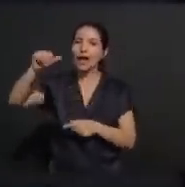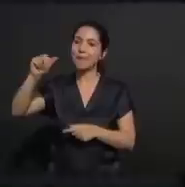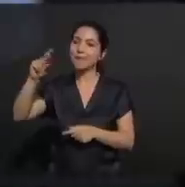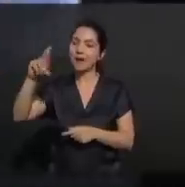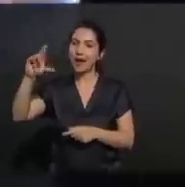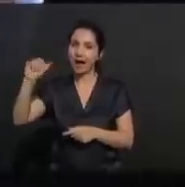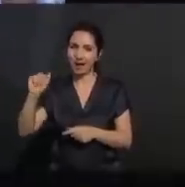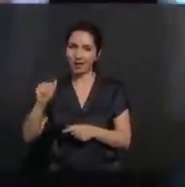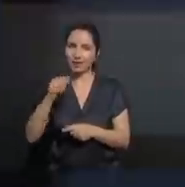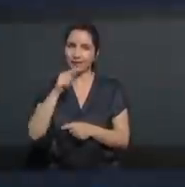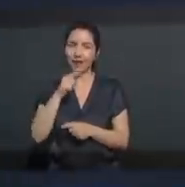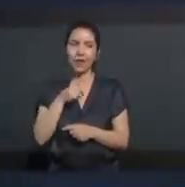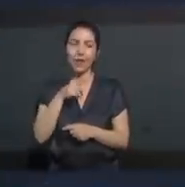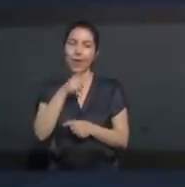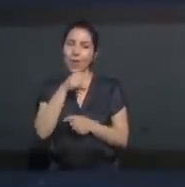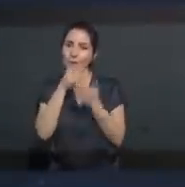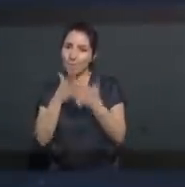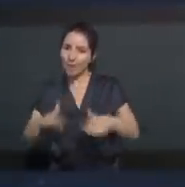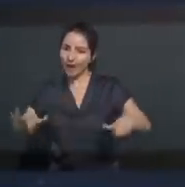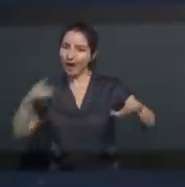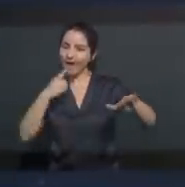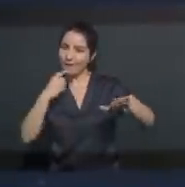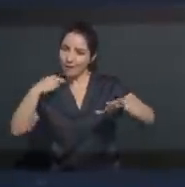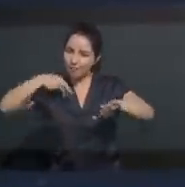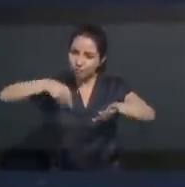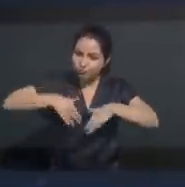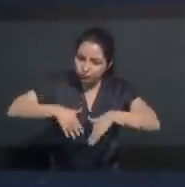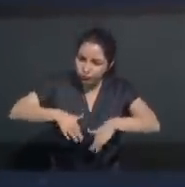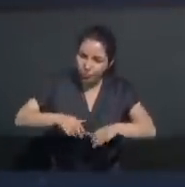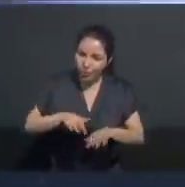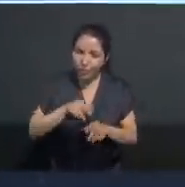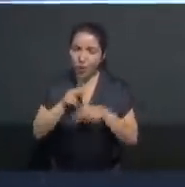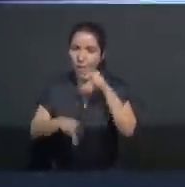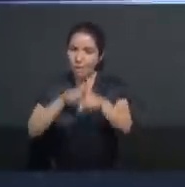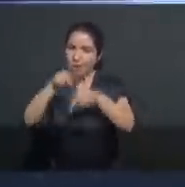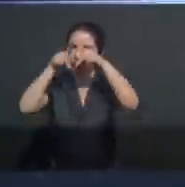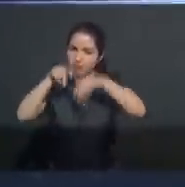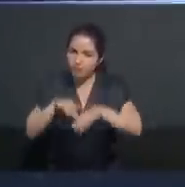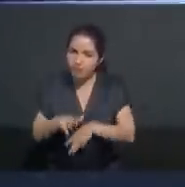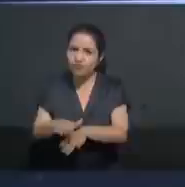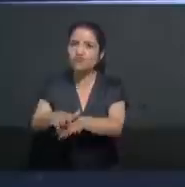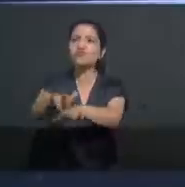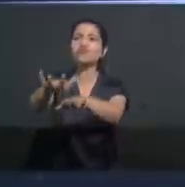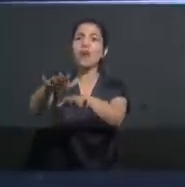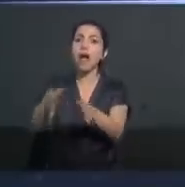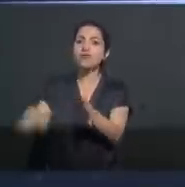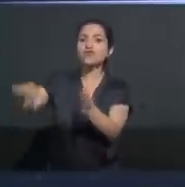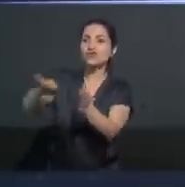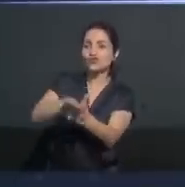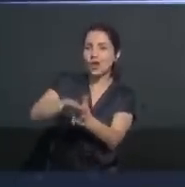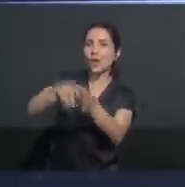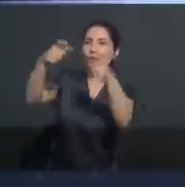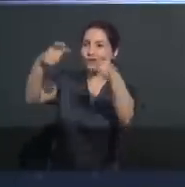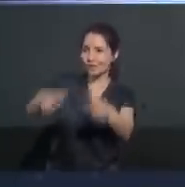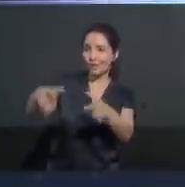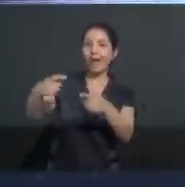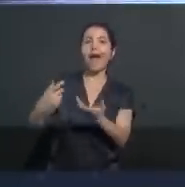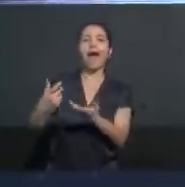do Mar Vermelho, tocou, fez uma festa, Miriam dançou, Moisés cantou, Arão fez solo